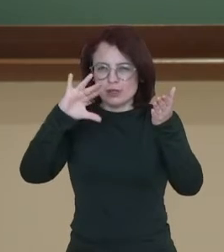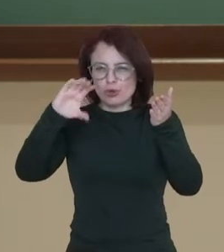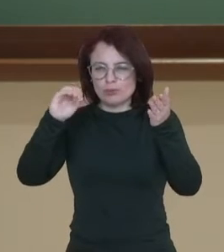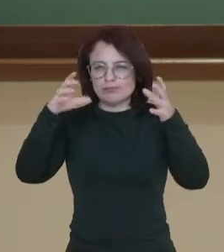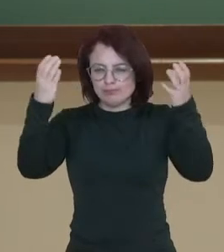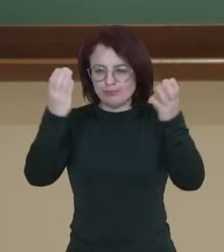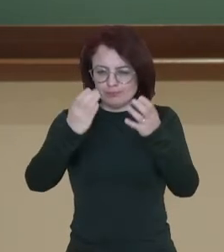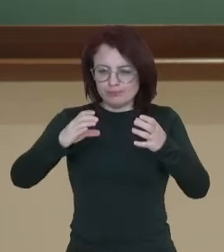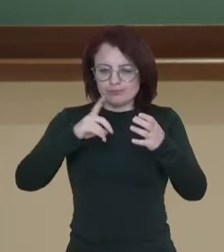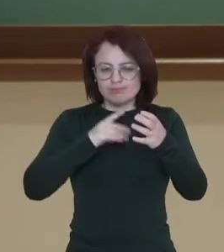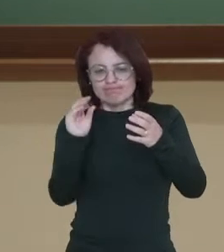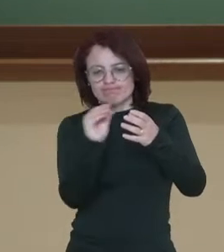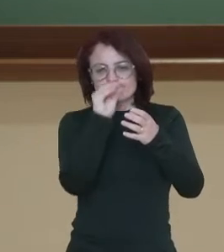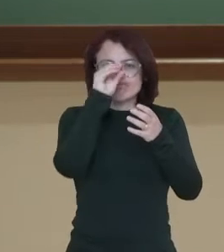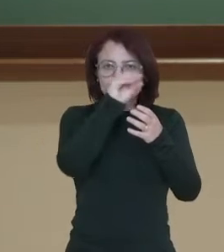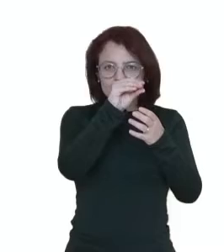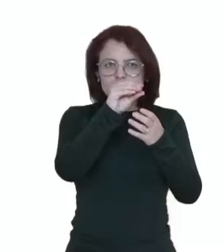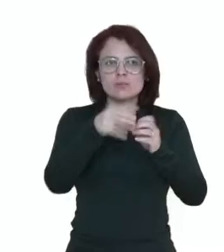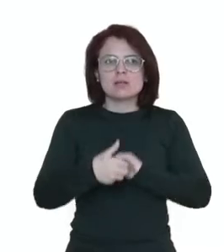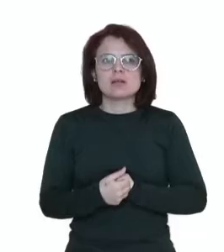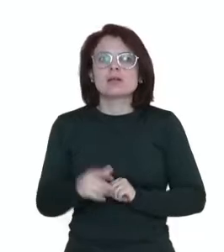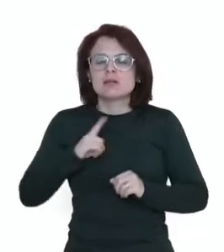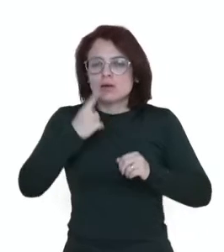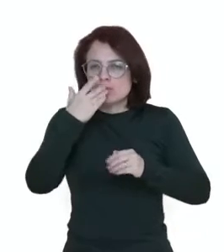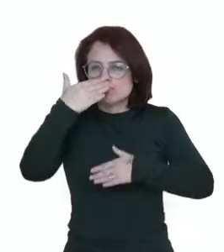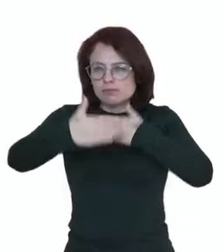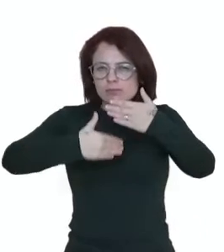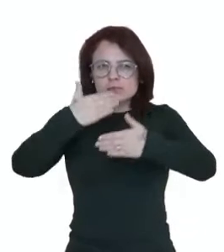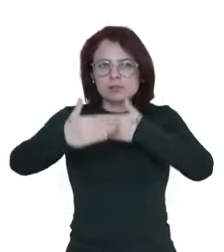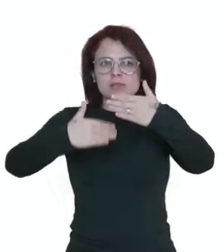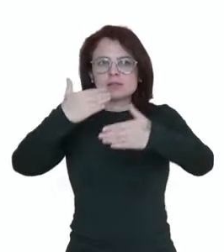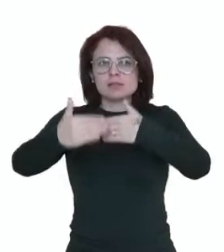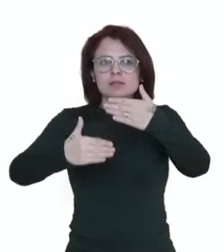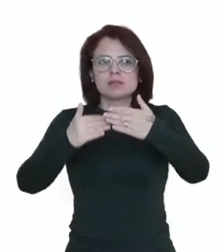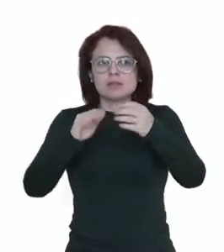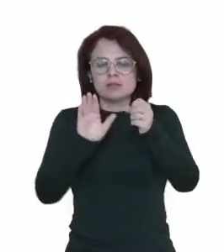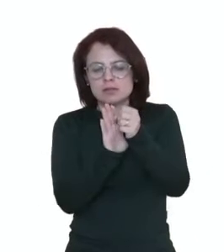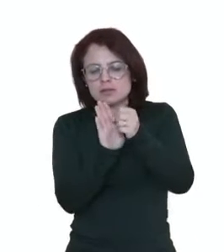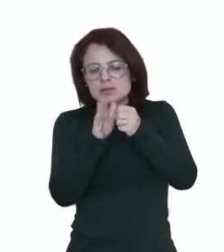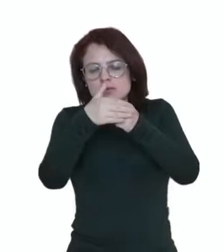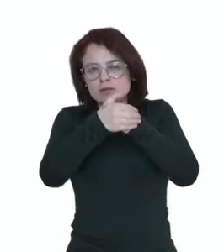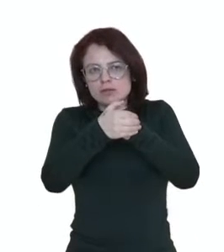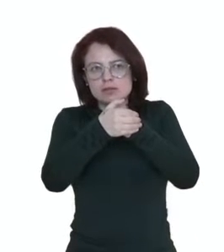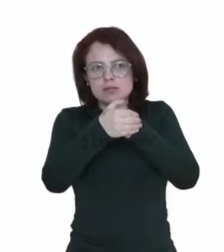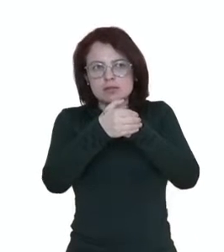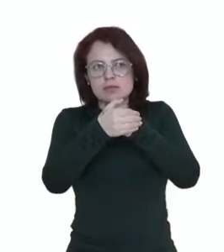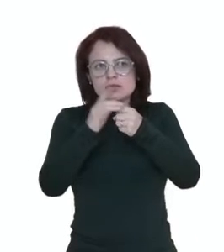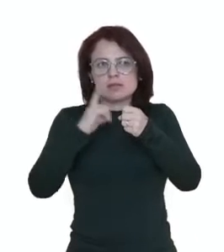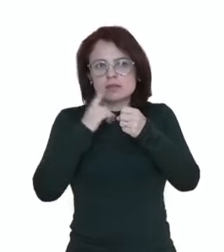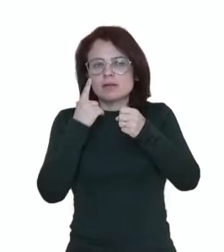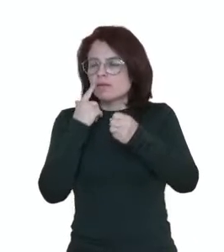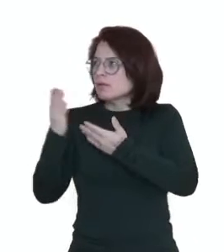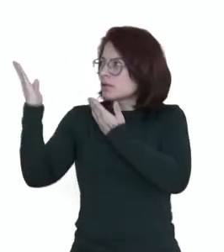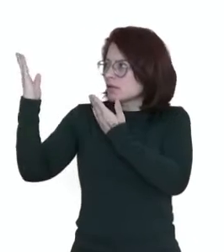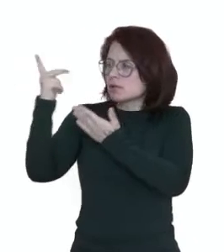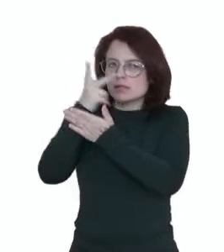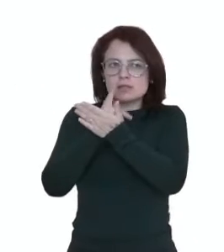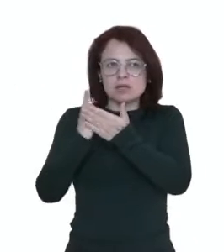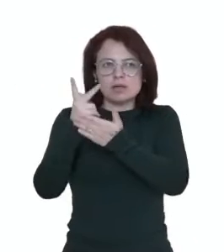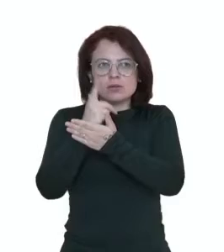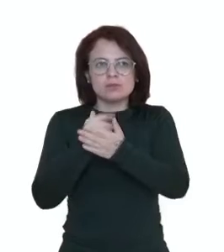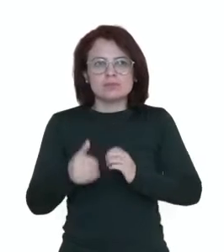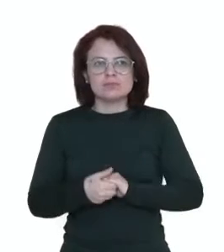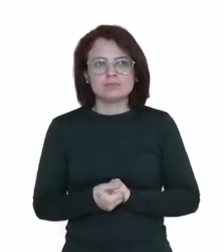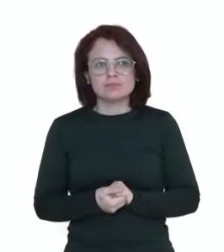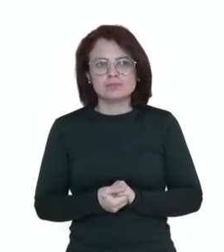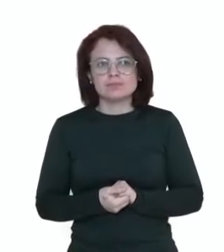menos, ele vai passar por um processo de invaginação dos tecidos. Os tecidos vão entrar, formando essa protuberância para dentro.